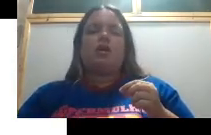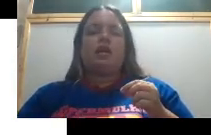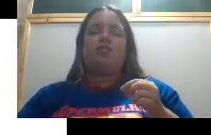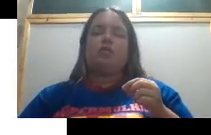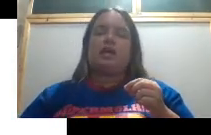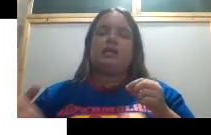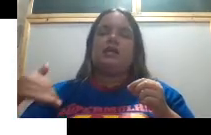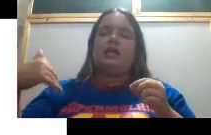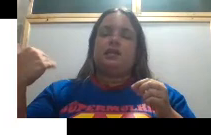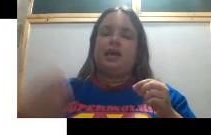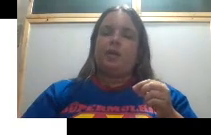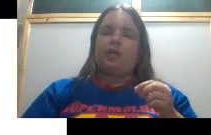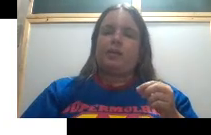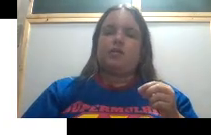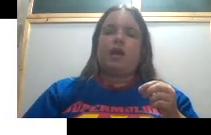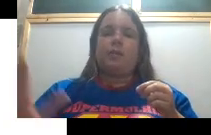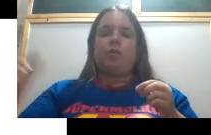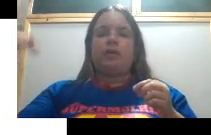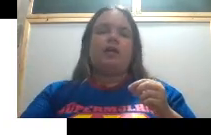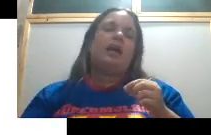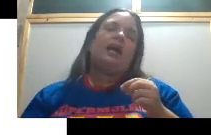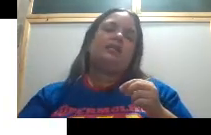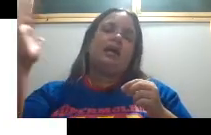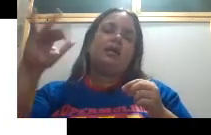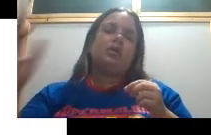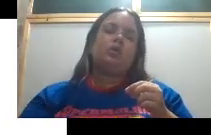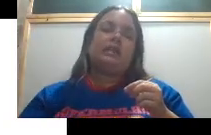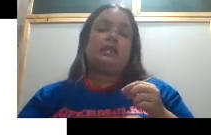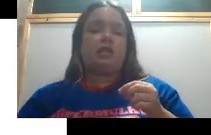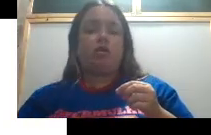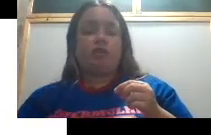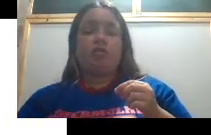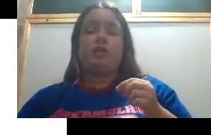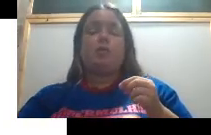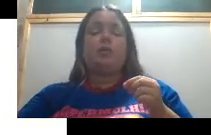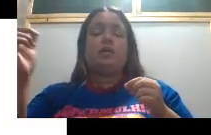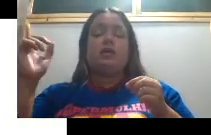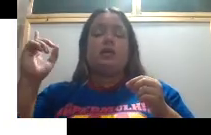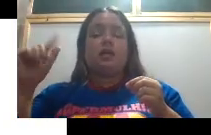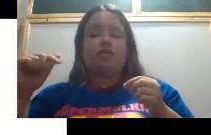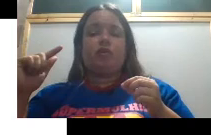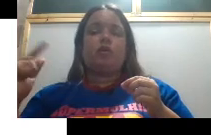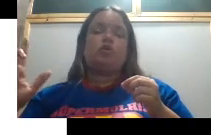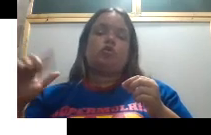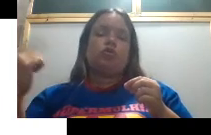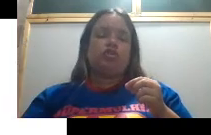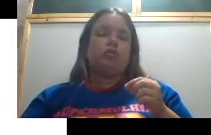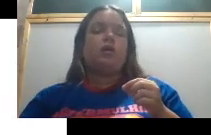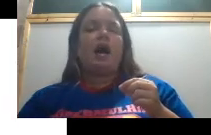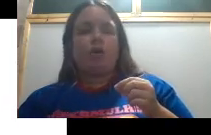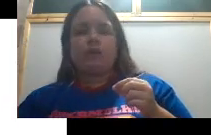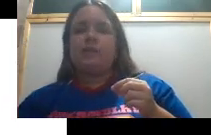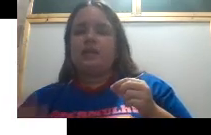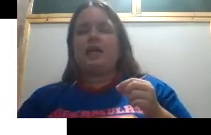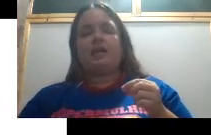país ela foi usada desde a proclamação da república até o dia Dezenove de Novembro que foi quando